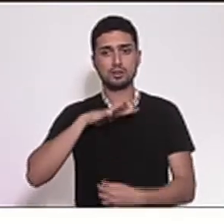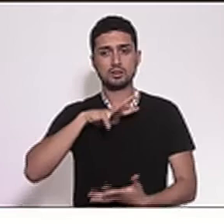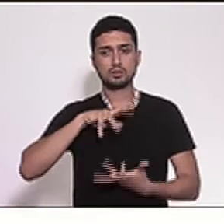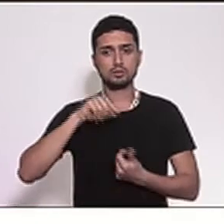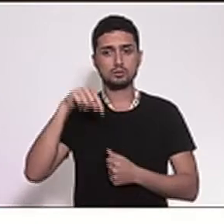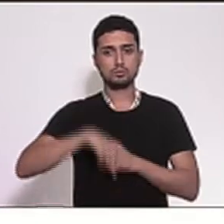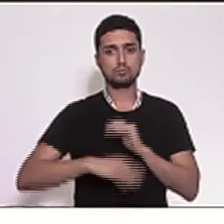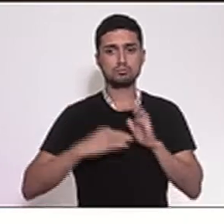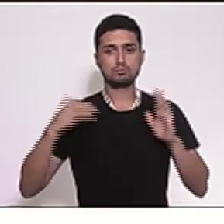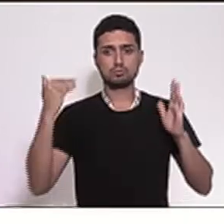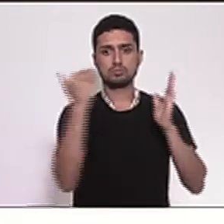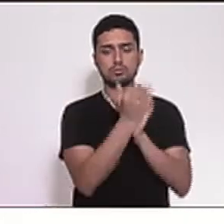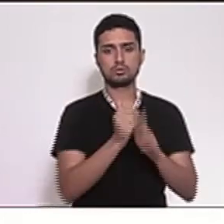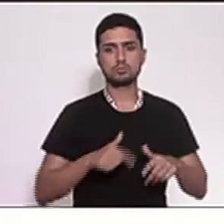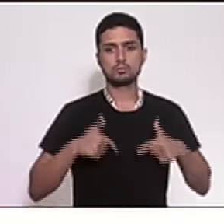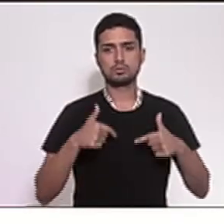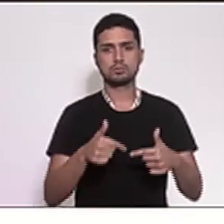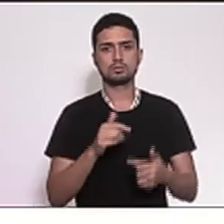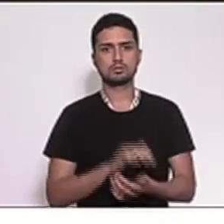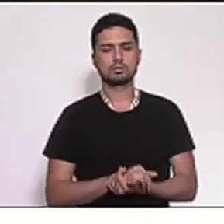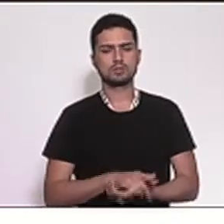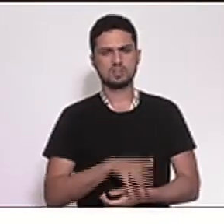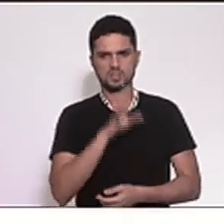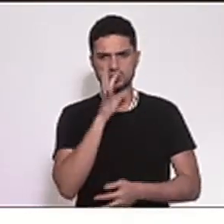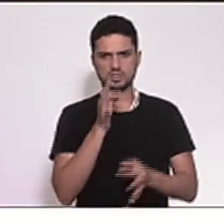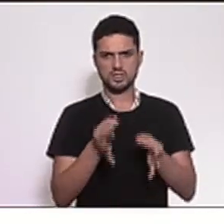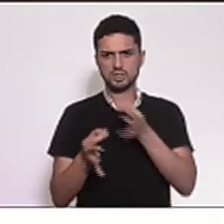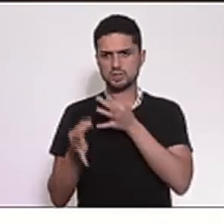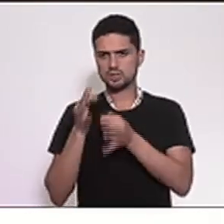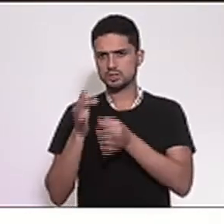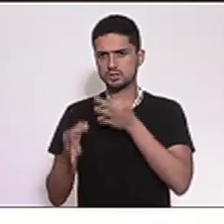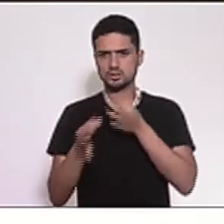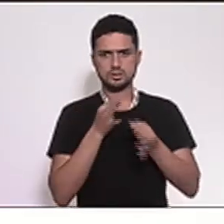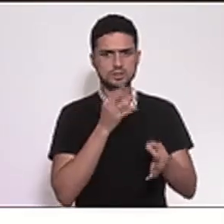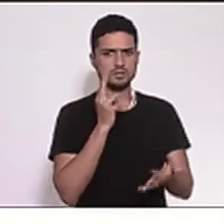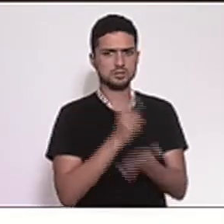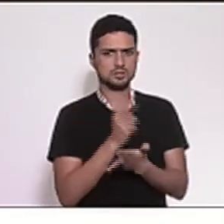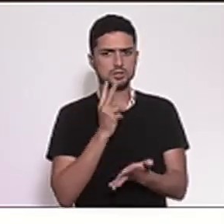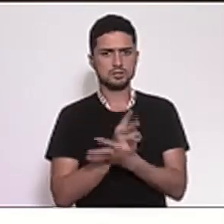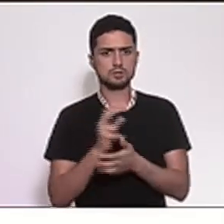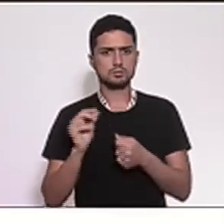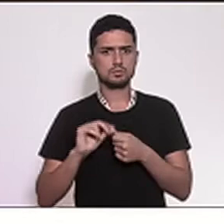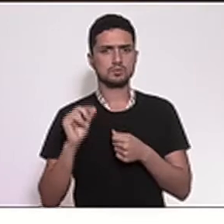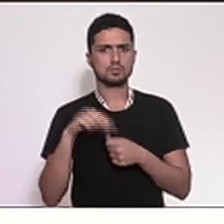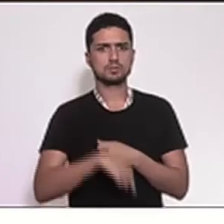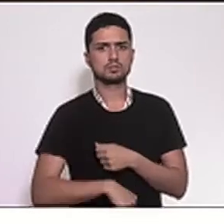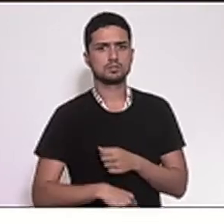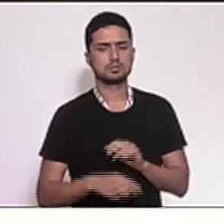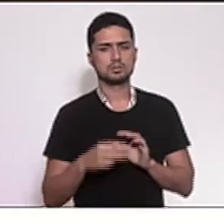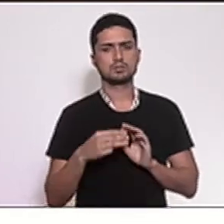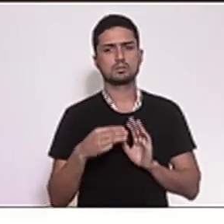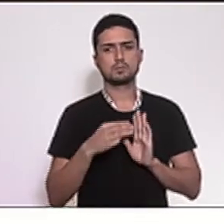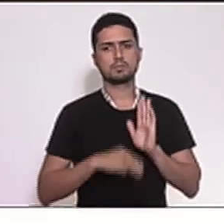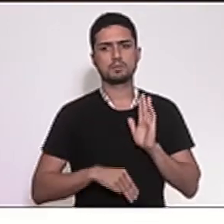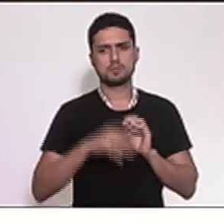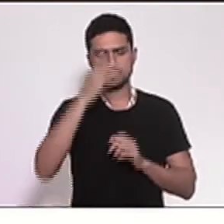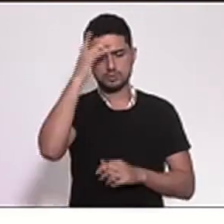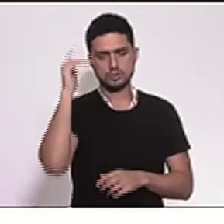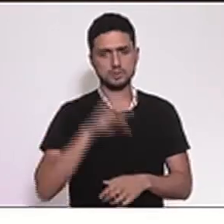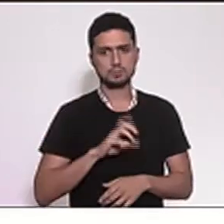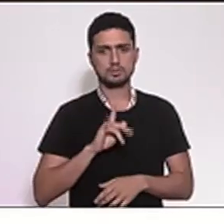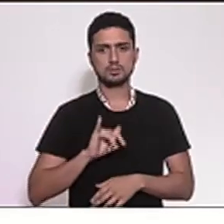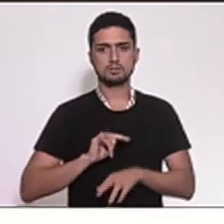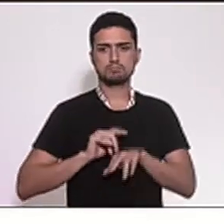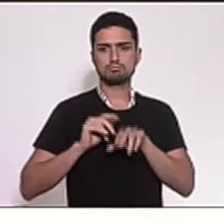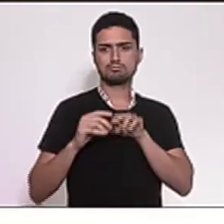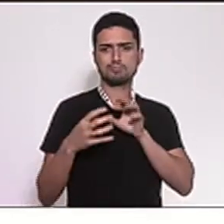operação. Essa tem sido uma crítica, e eu concluo, Tia Ju, que tem feito com que todos os membros da CPI, de diferentes